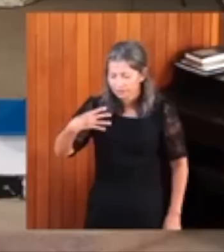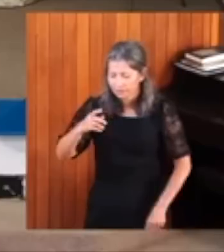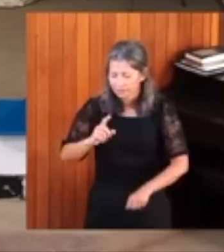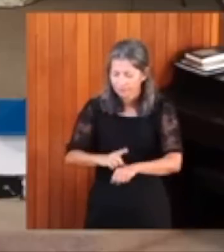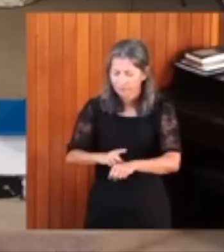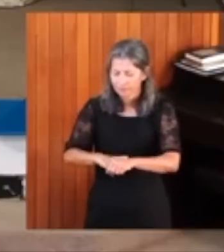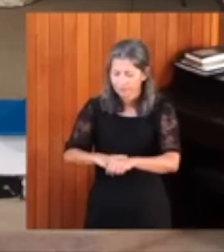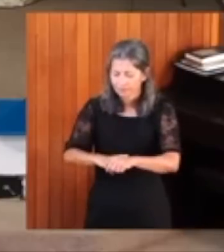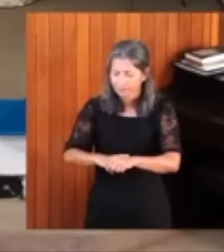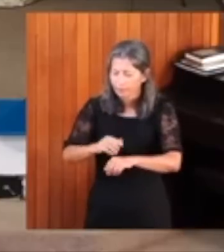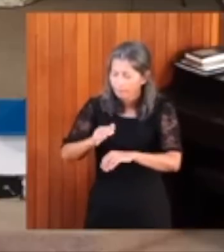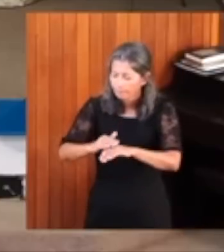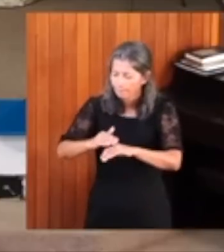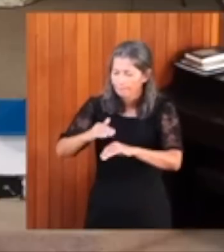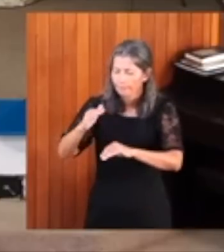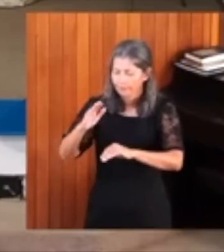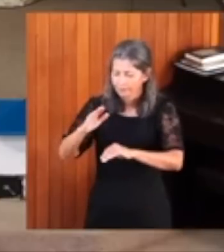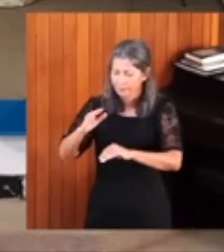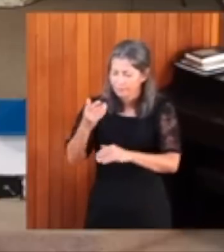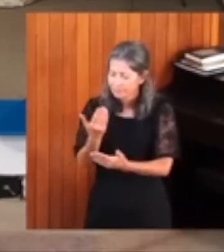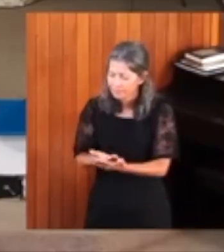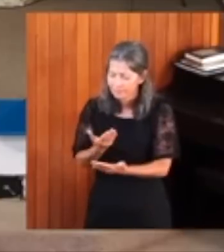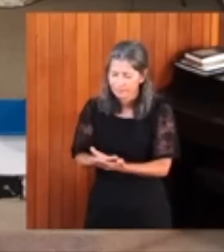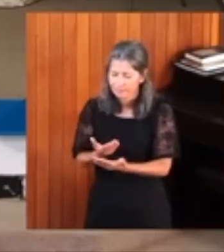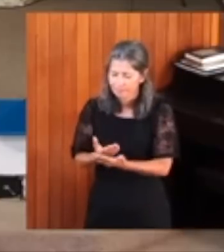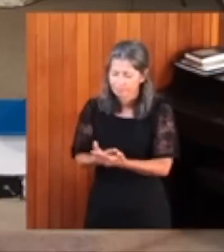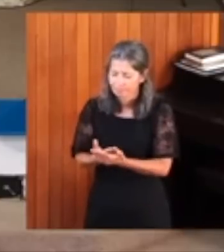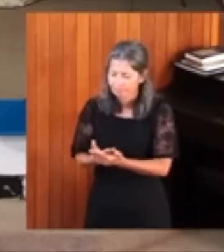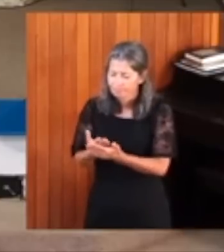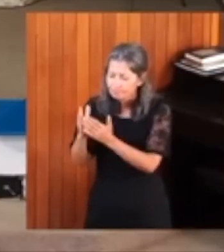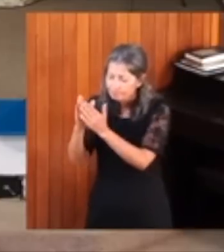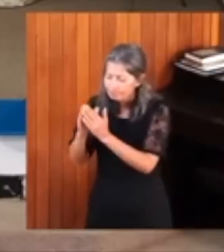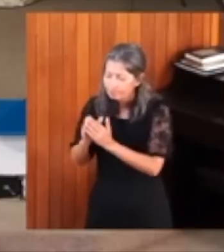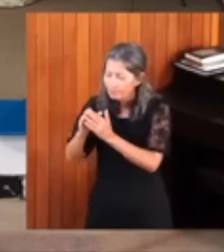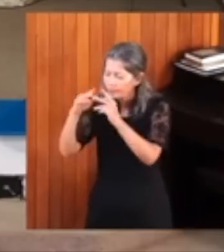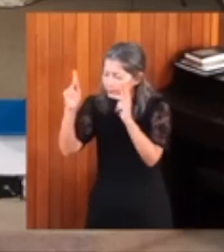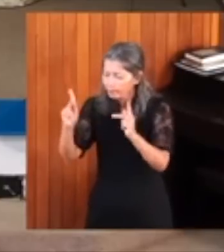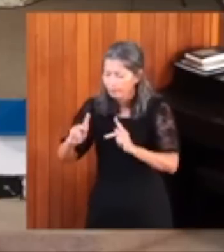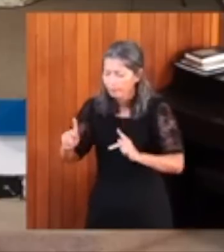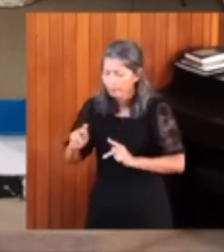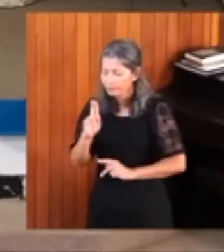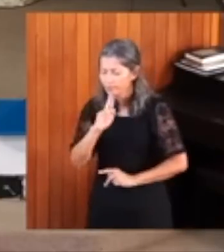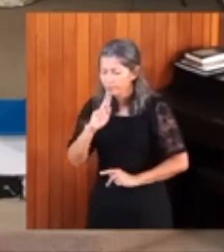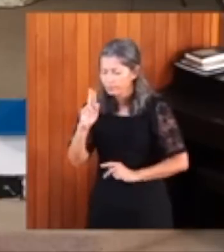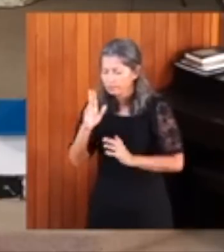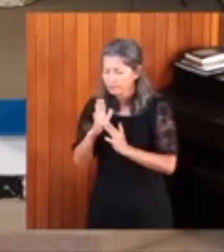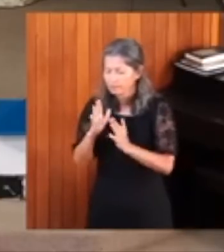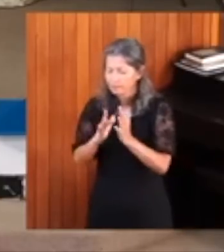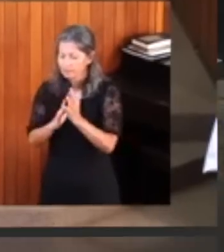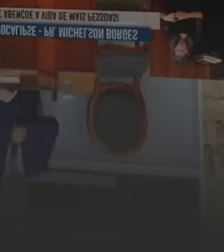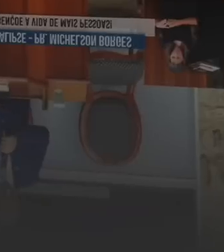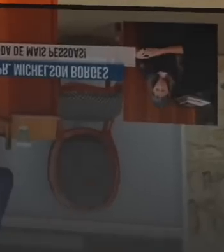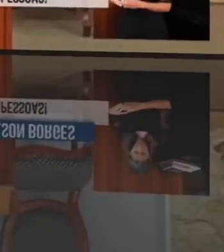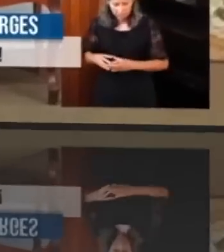de esperança. Dá-nos a Tua paz, é o que nós pedimos e agradecemos em nome de Jesus. Amém.